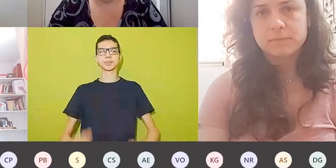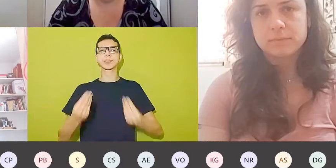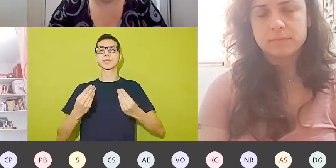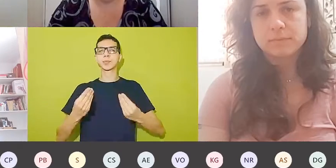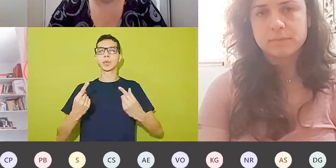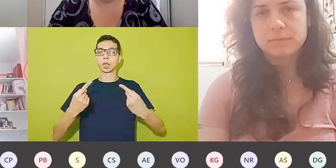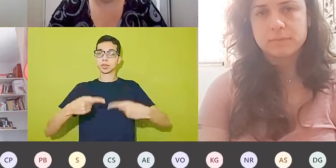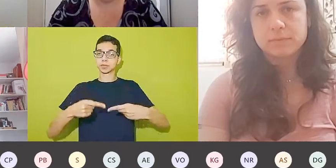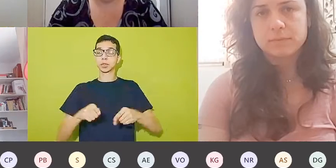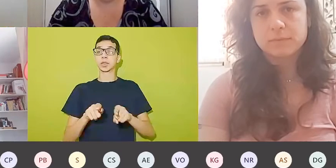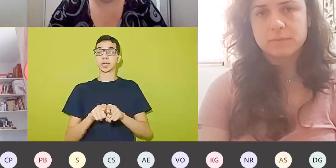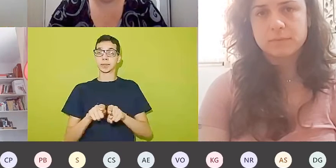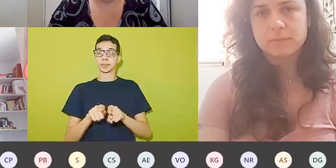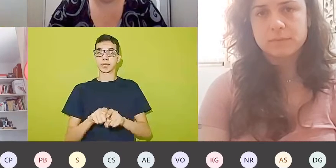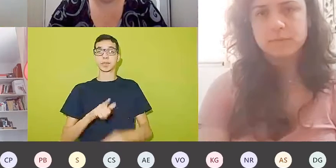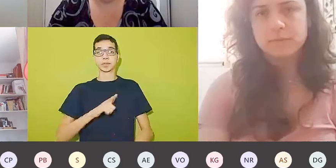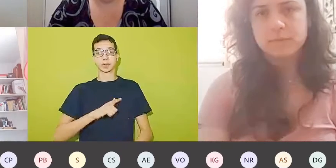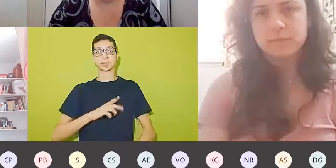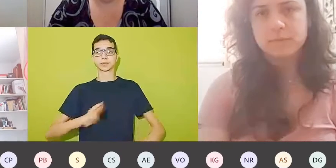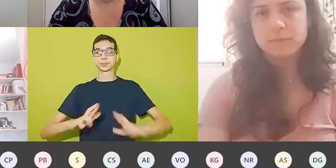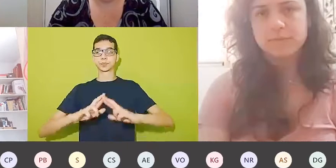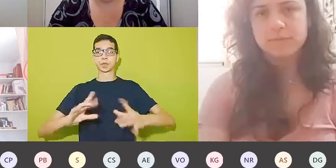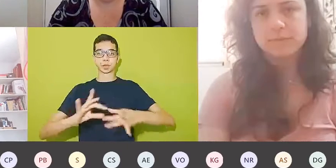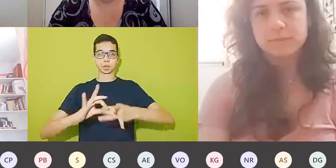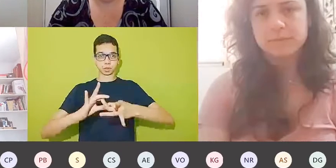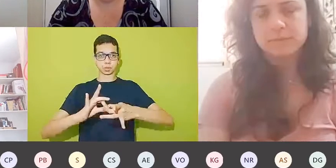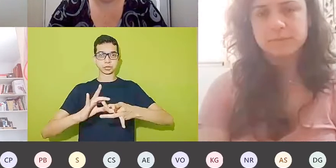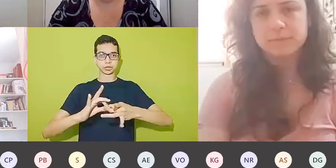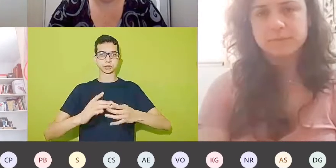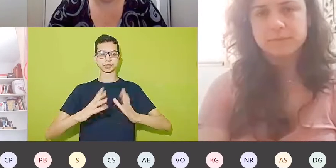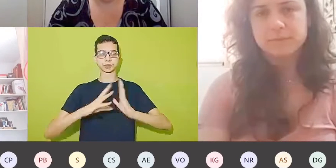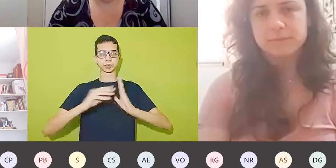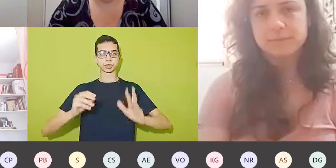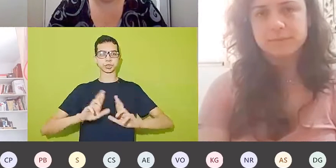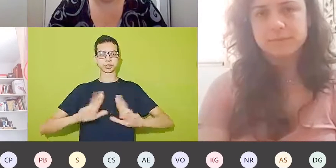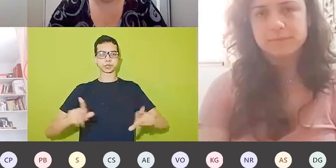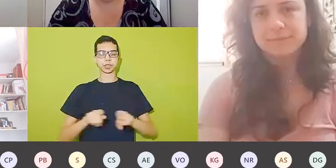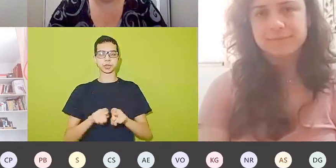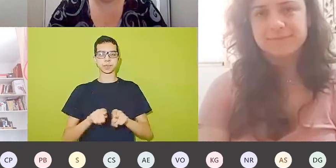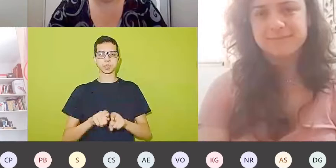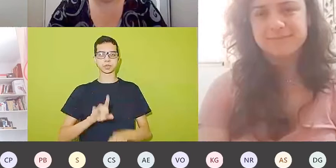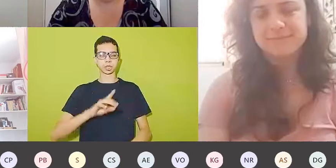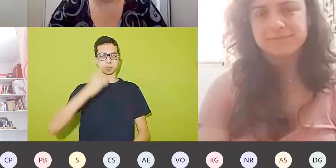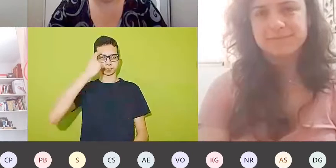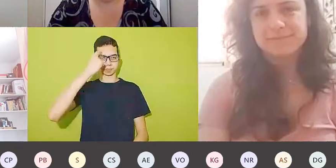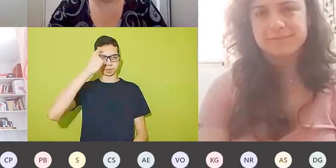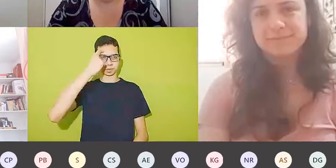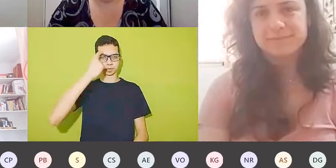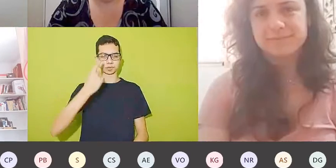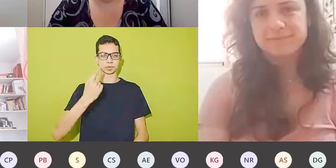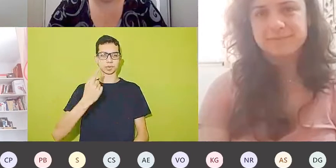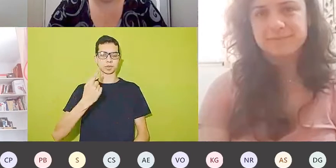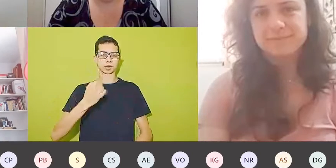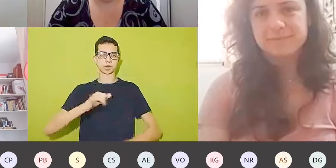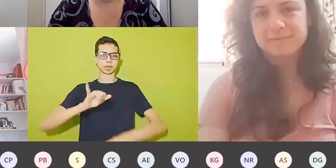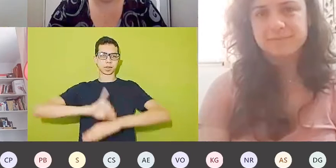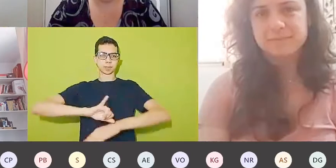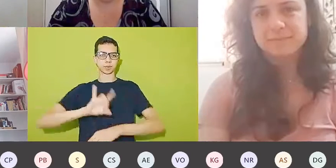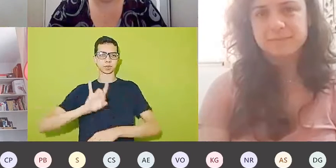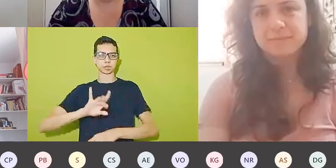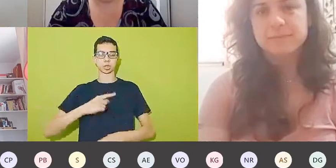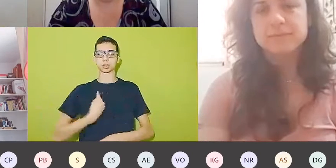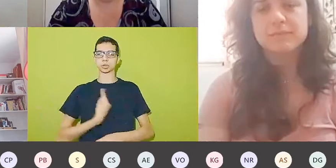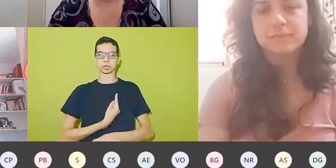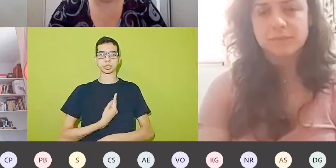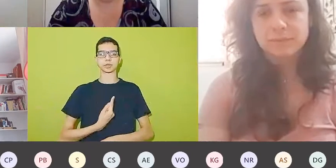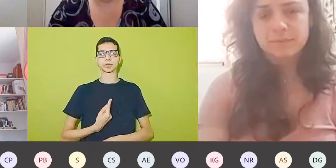essa rede em outras formatações que fujam também, né, desse olhar só capital, só onde também a gente tem, né, muito maior